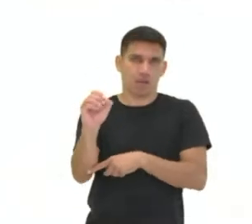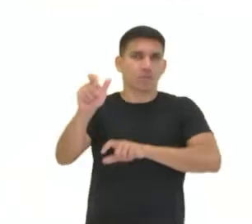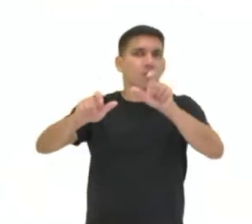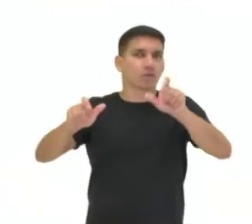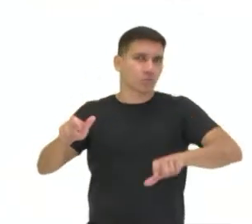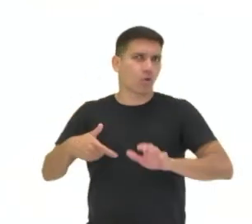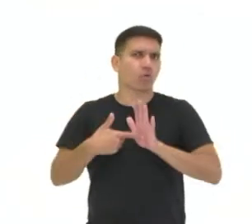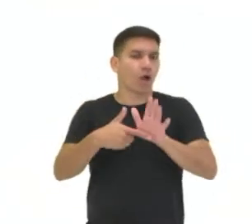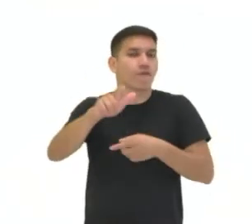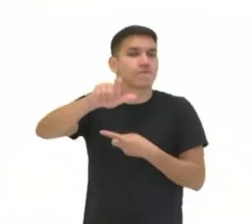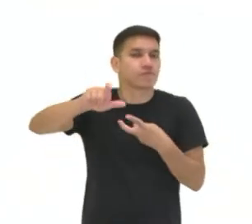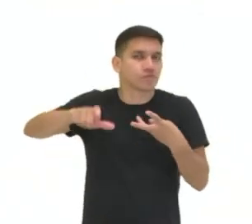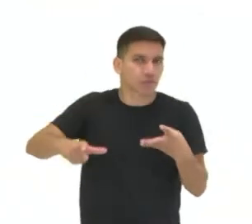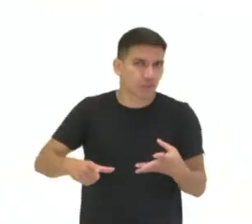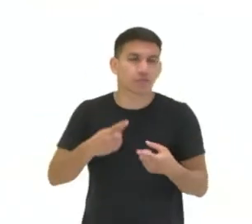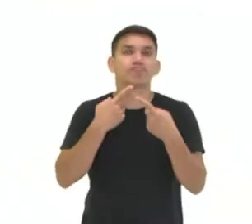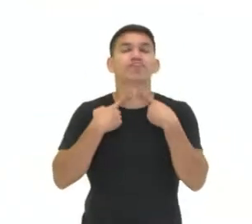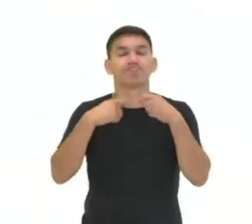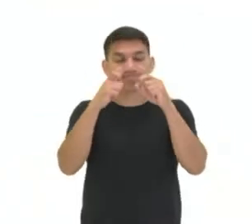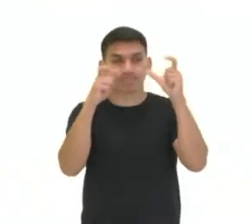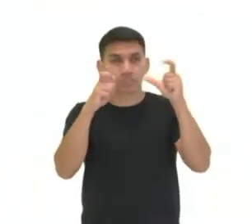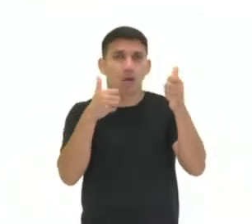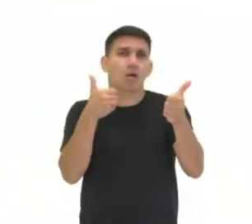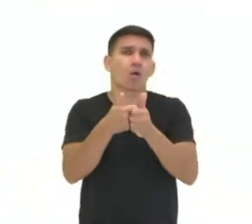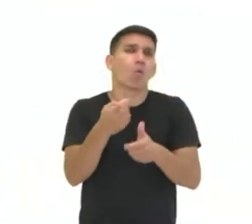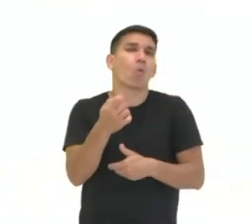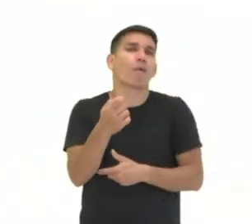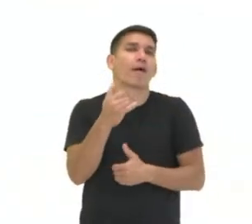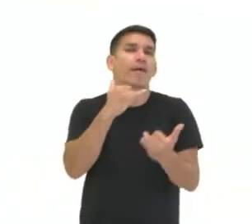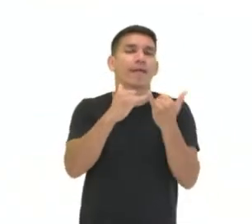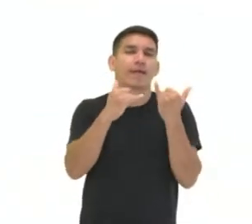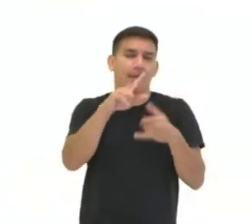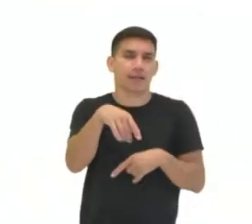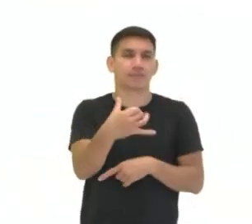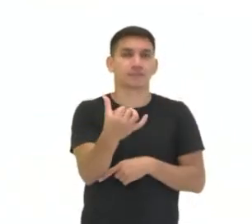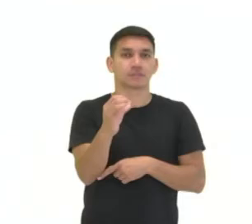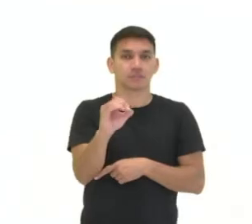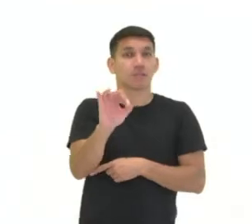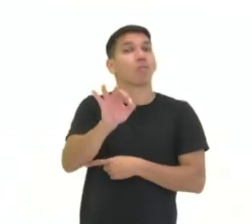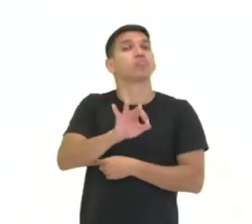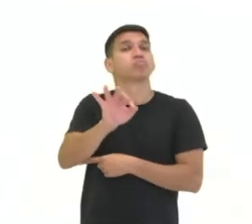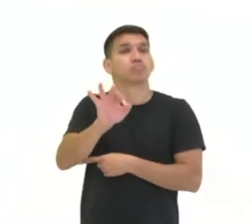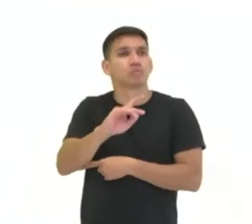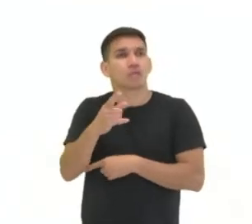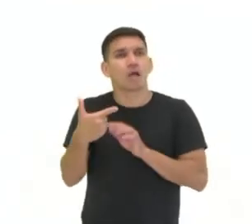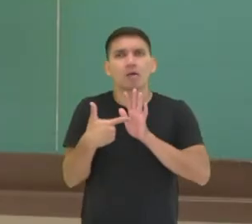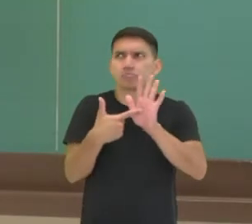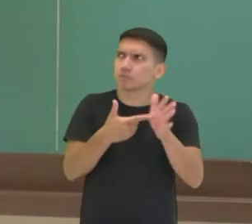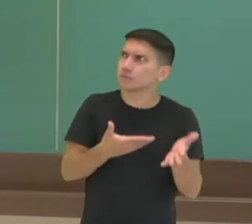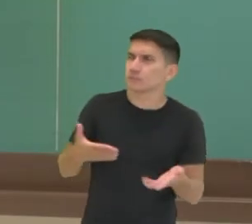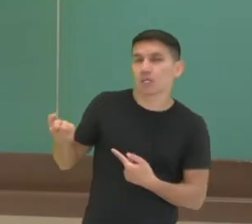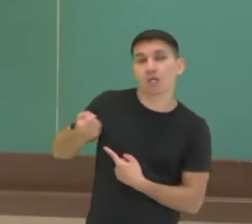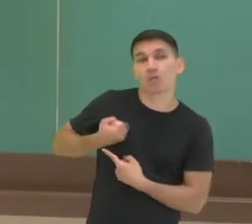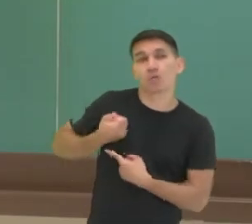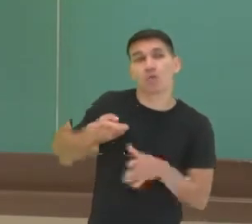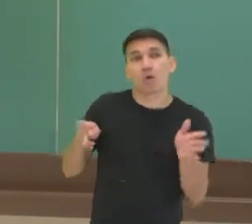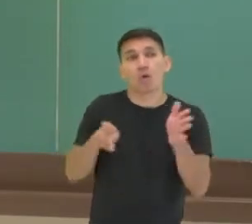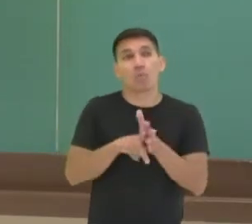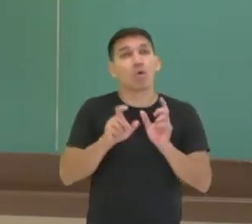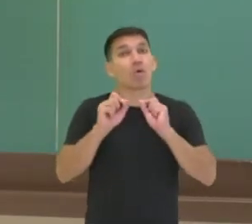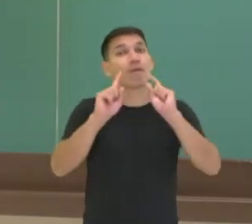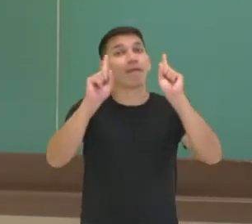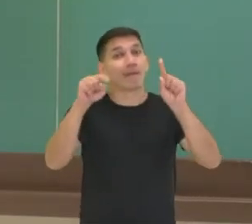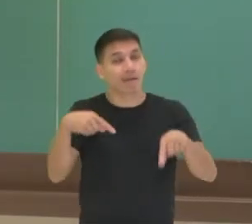O que chega próximo de 60%. Esses numerais apresentados aqui na primeira reportagem, eles são